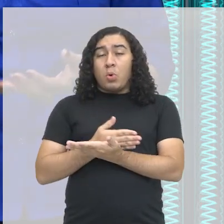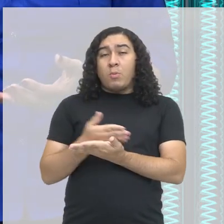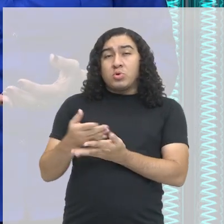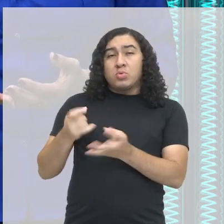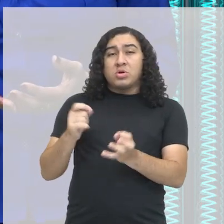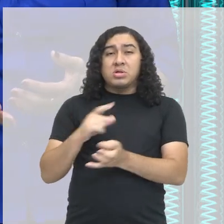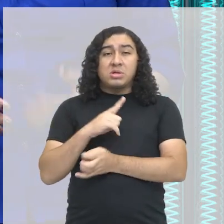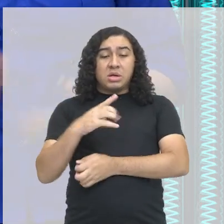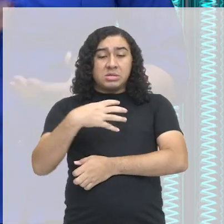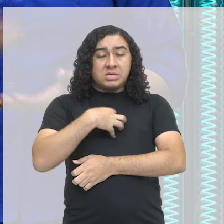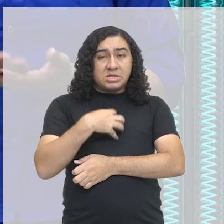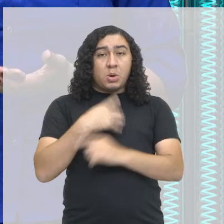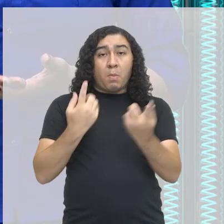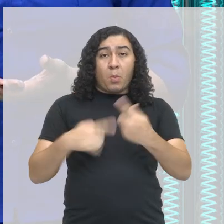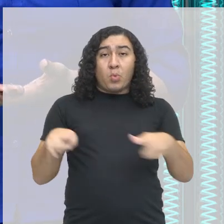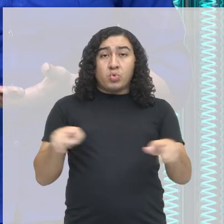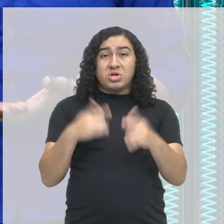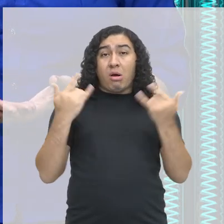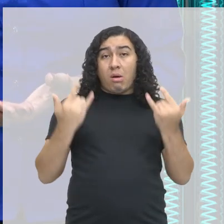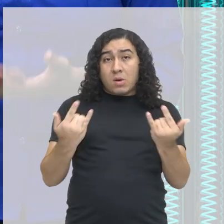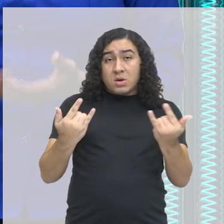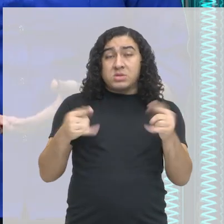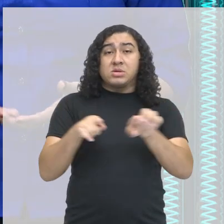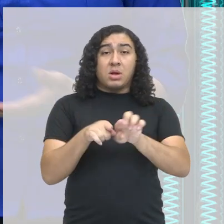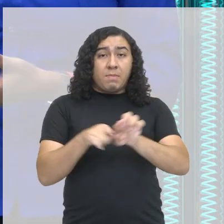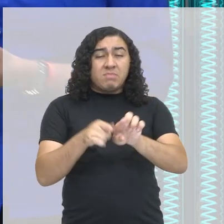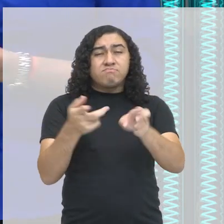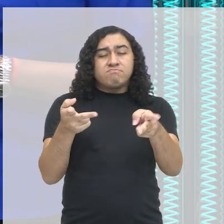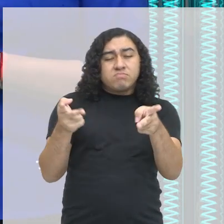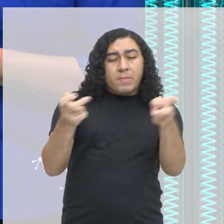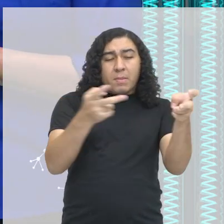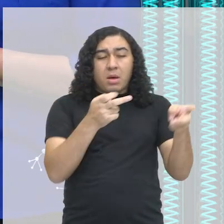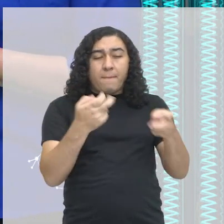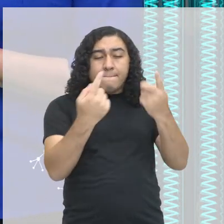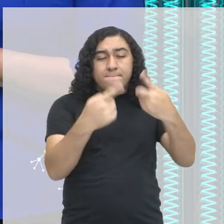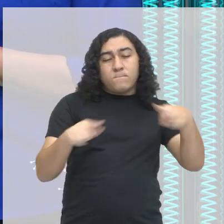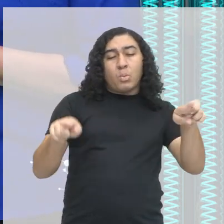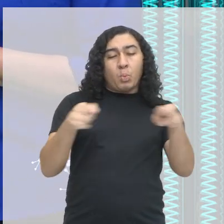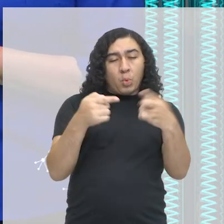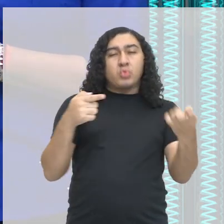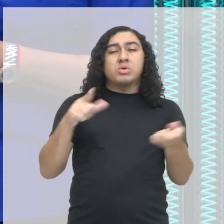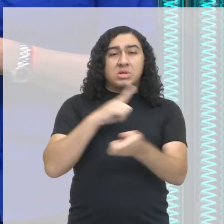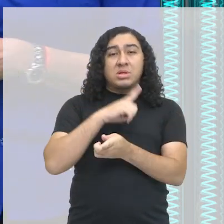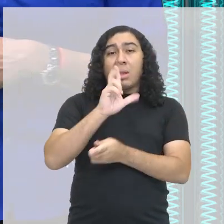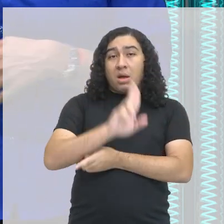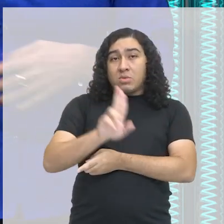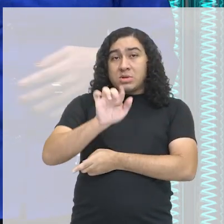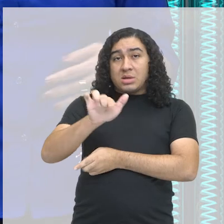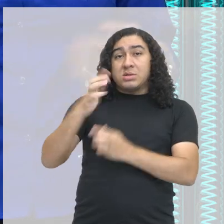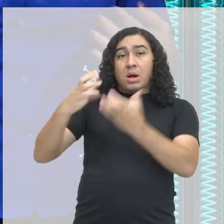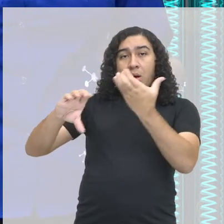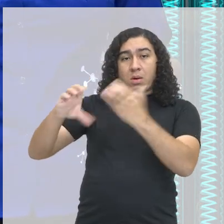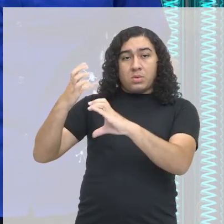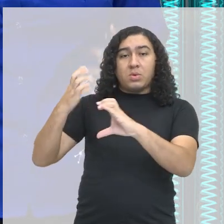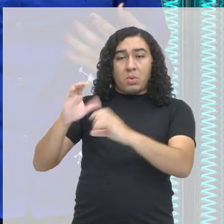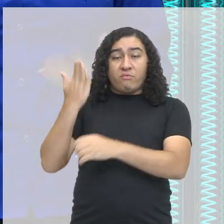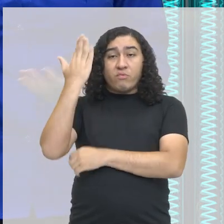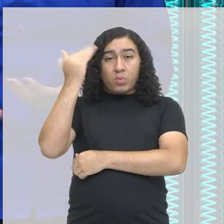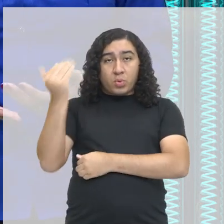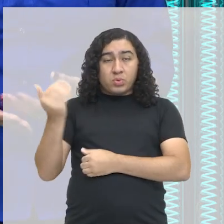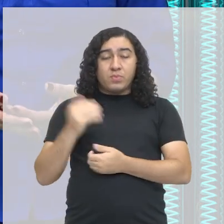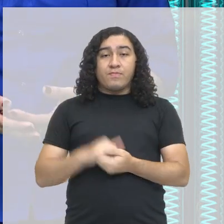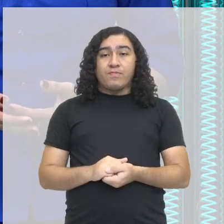a escutar o rock and roll e apreciar essas músicas através desses cantores aqui. E o rock,